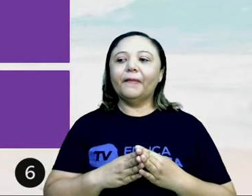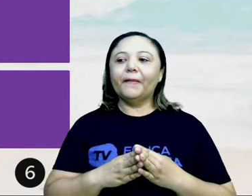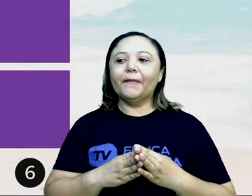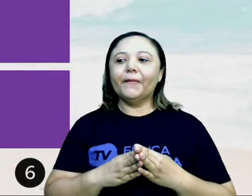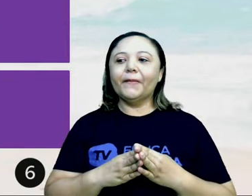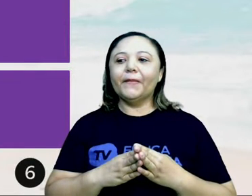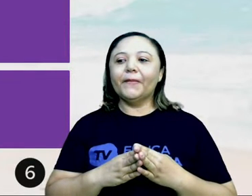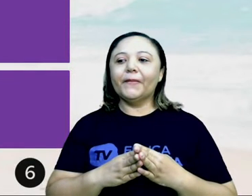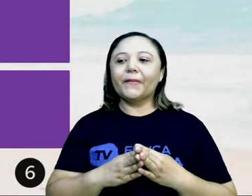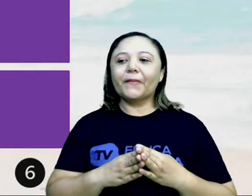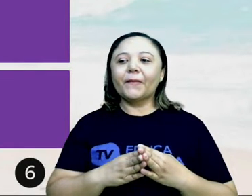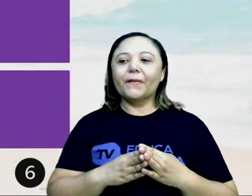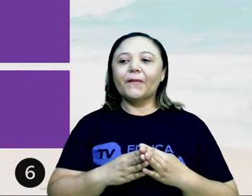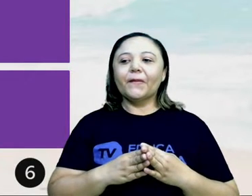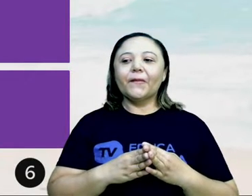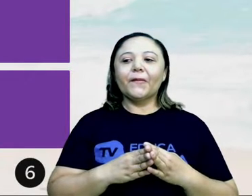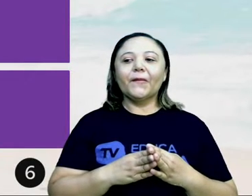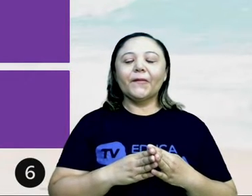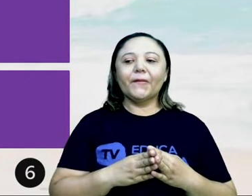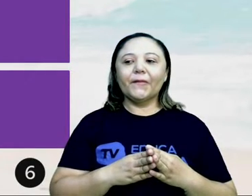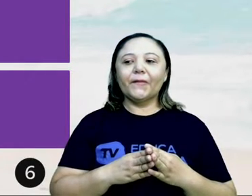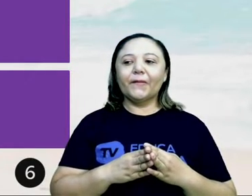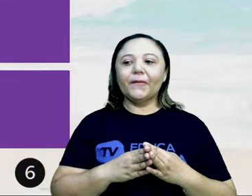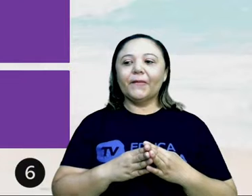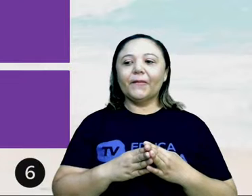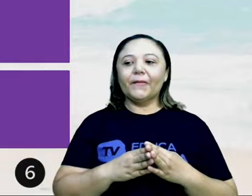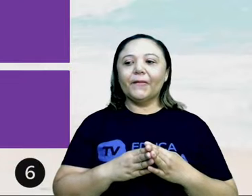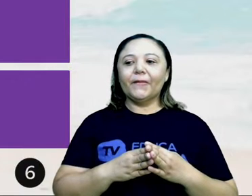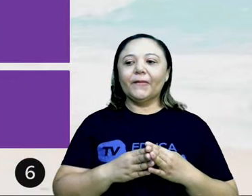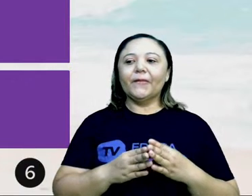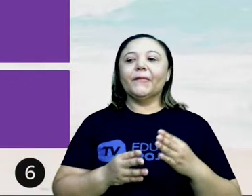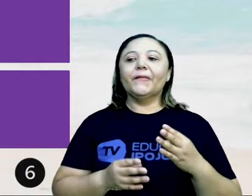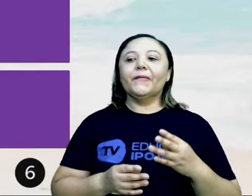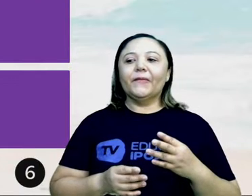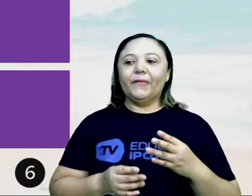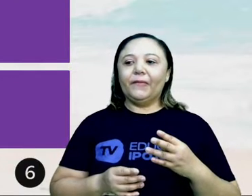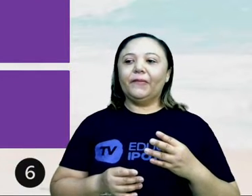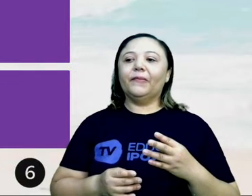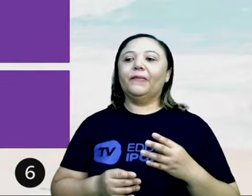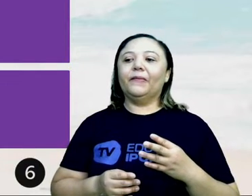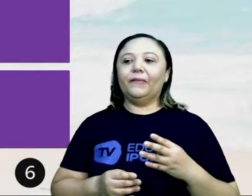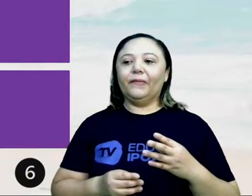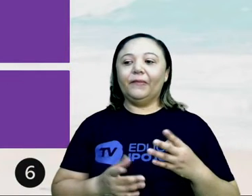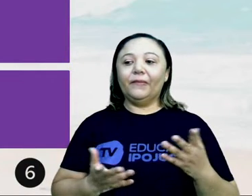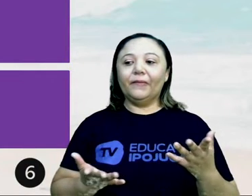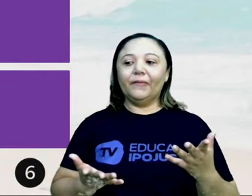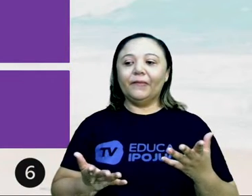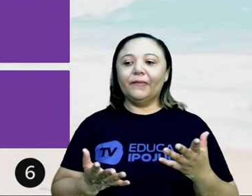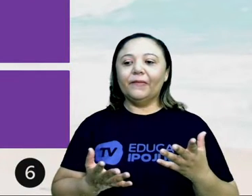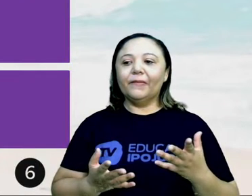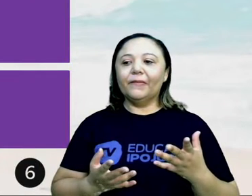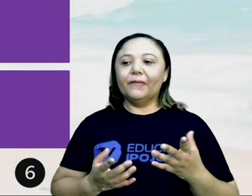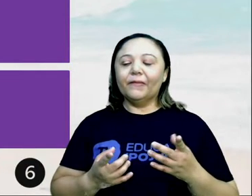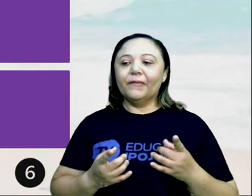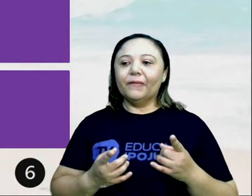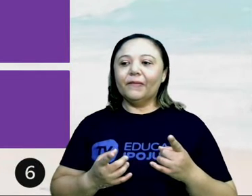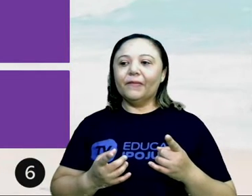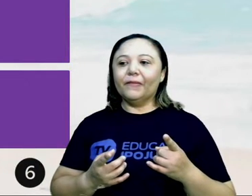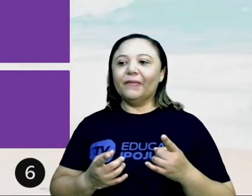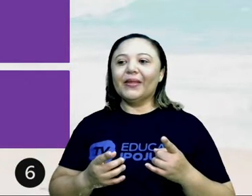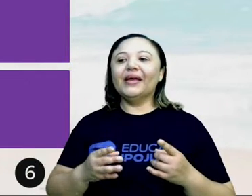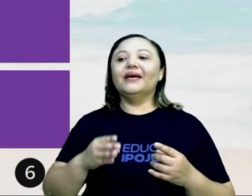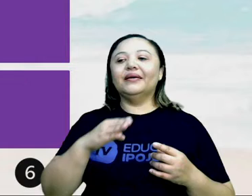está na linha 4, na coluna 4, na linha 3. E aí, a gente vai encontrar o quê?